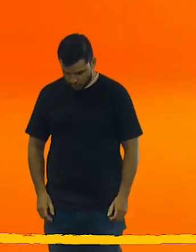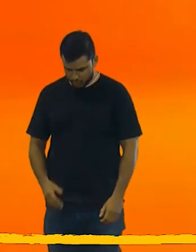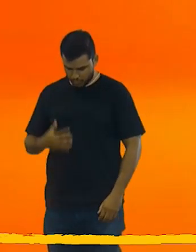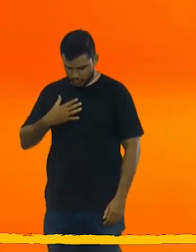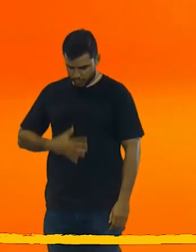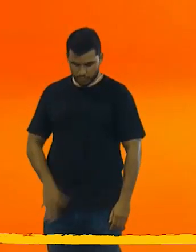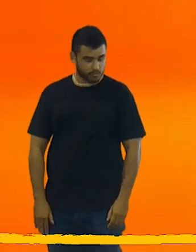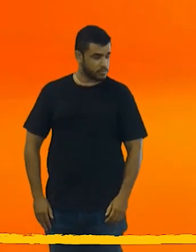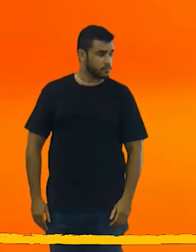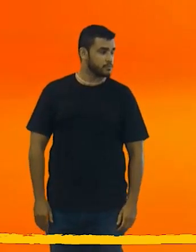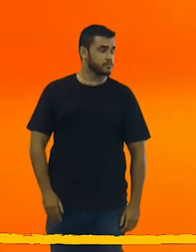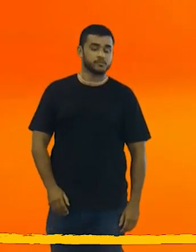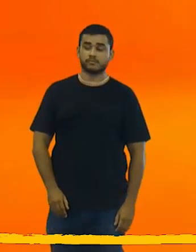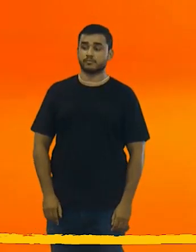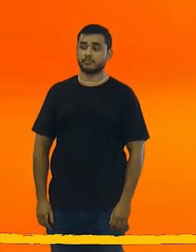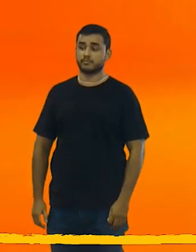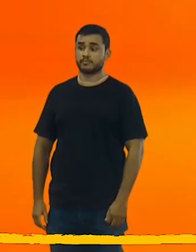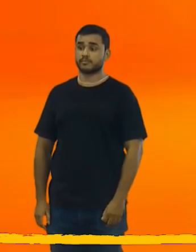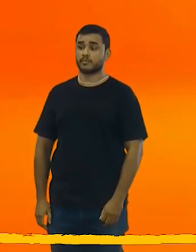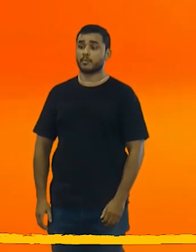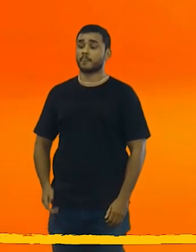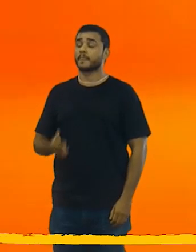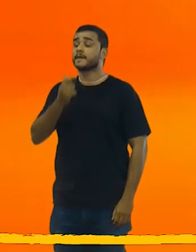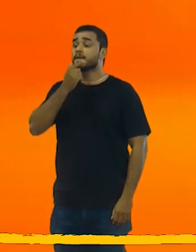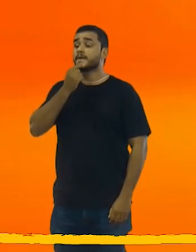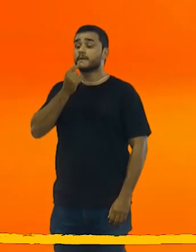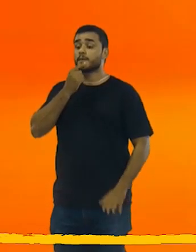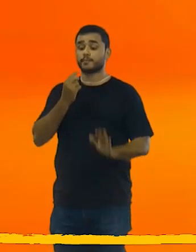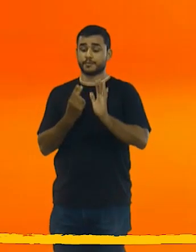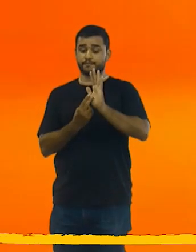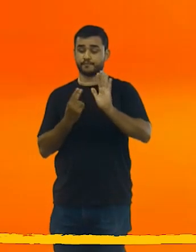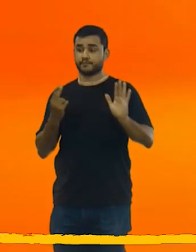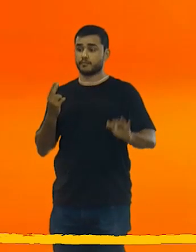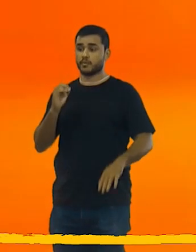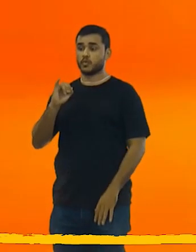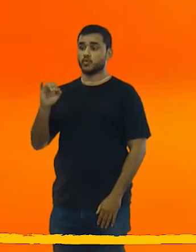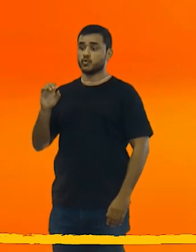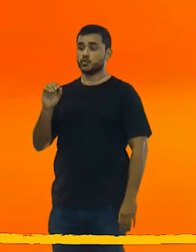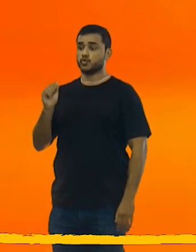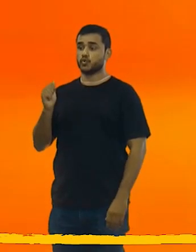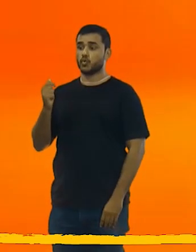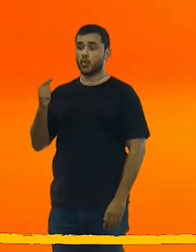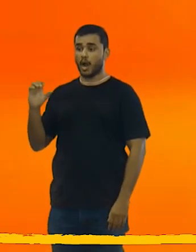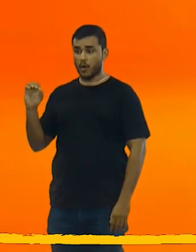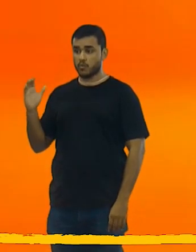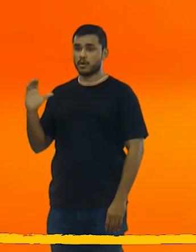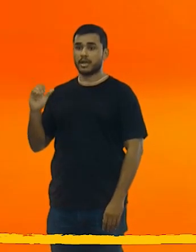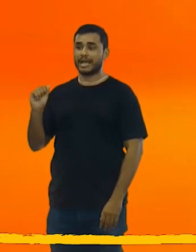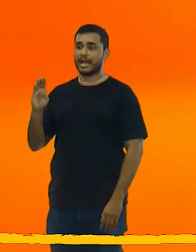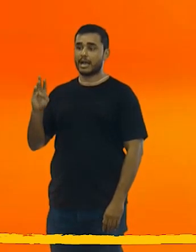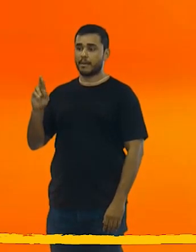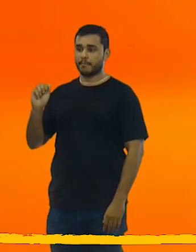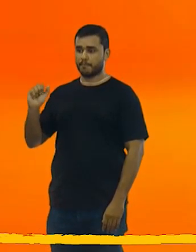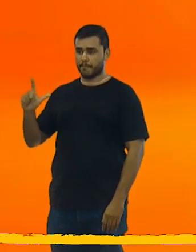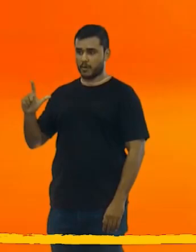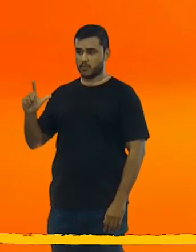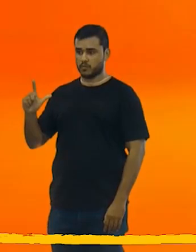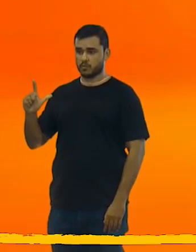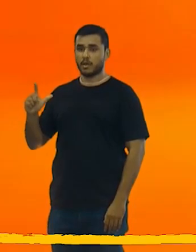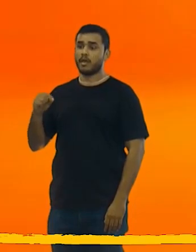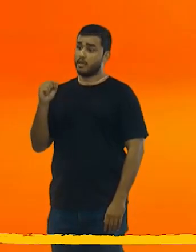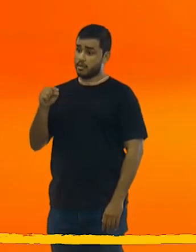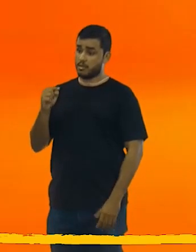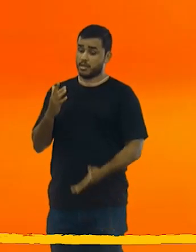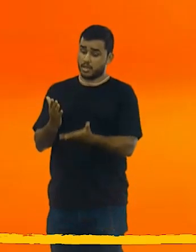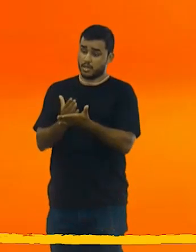Cabral de Melo Neto, o autor de Morte e Vida Severina, uma das obras mais importantes do regionalismo